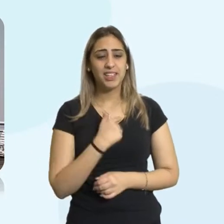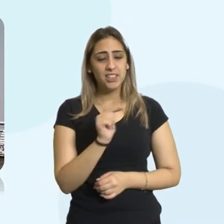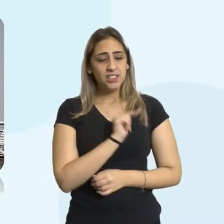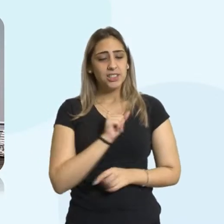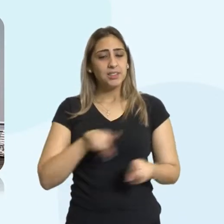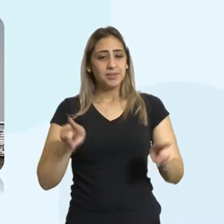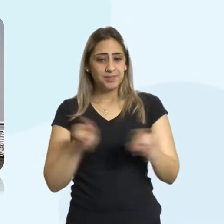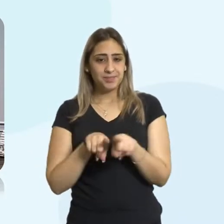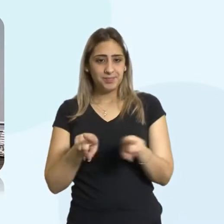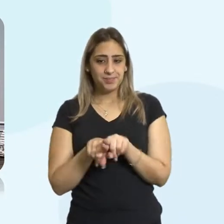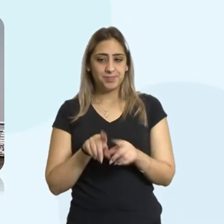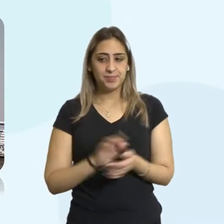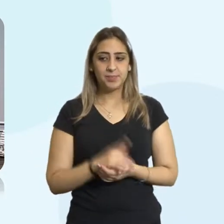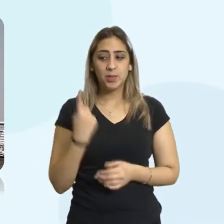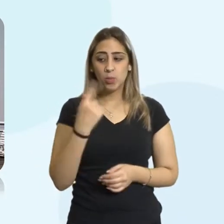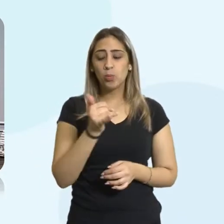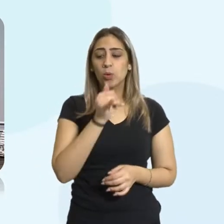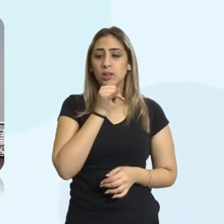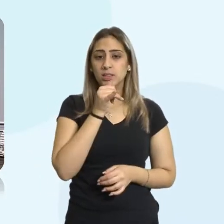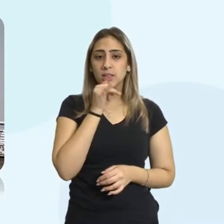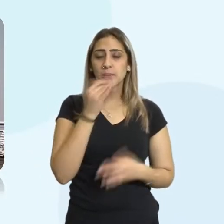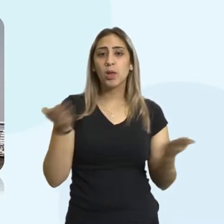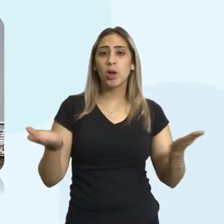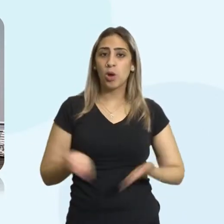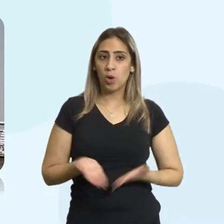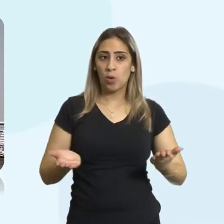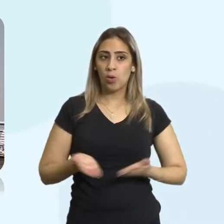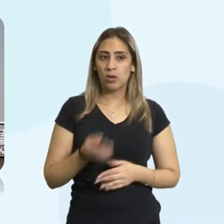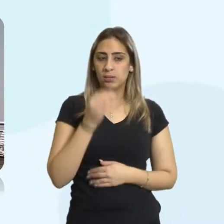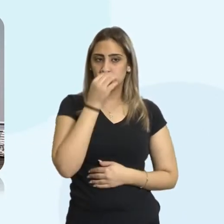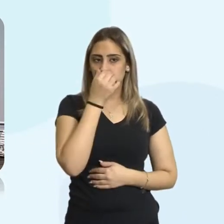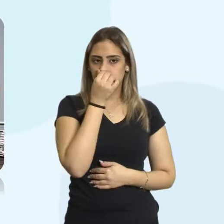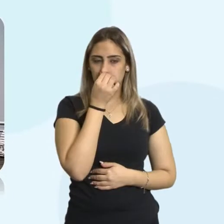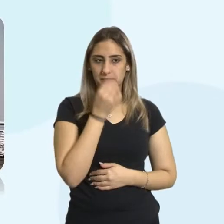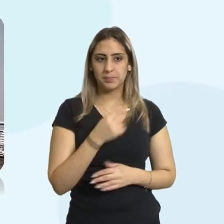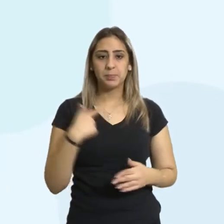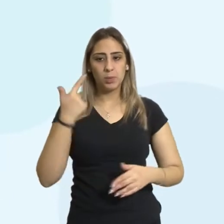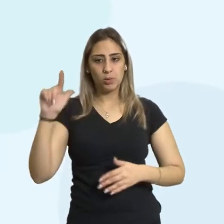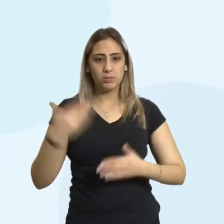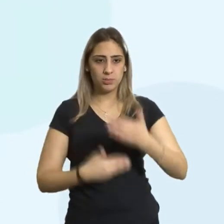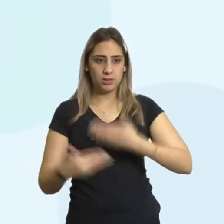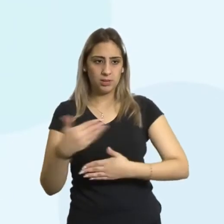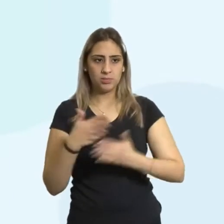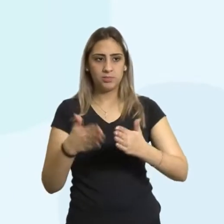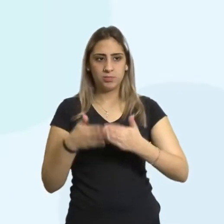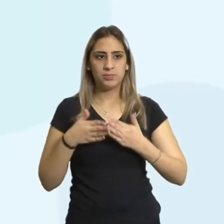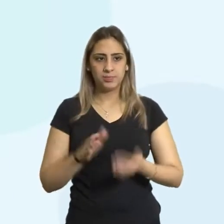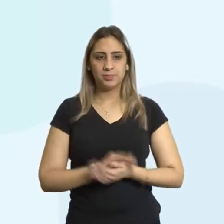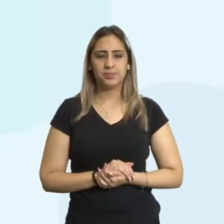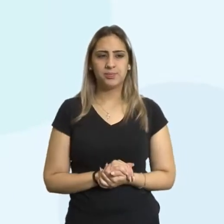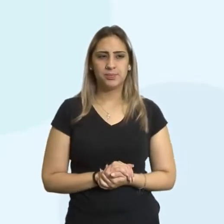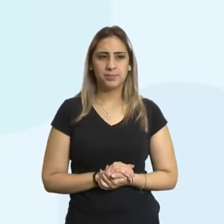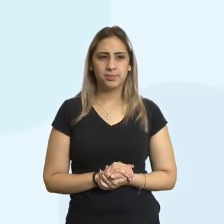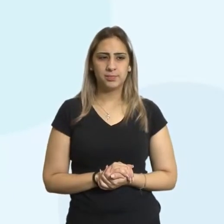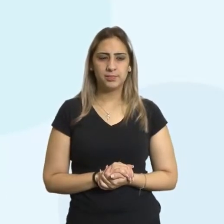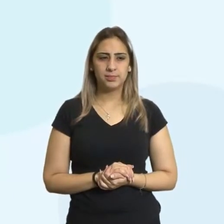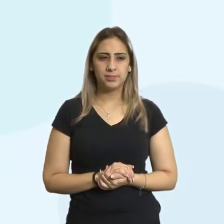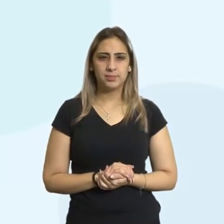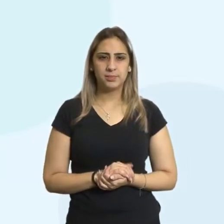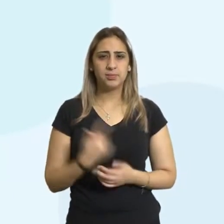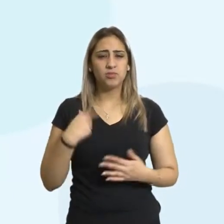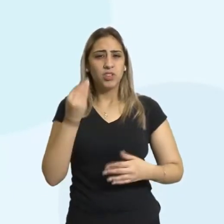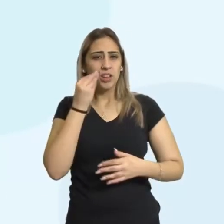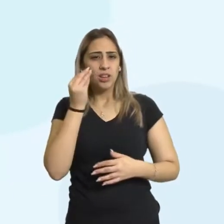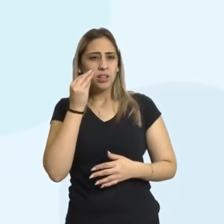também um exemplo agora próximos mas por favor produção que a gente vai tá em casa